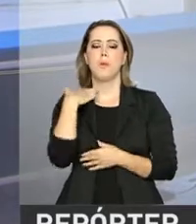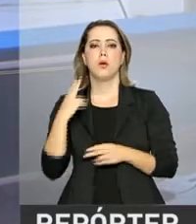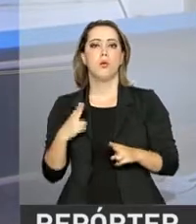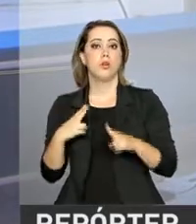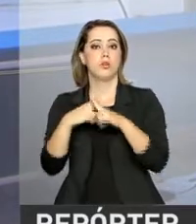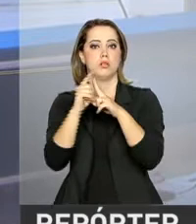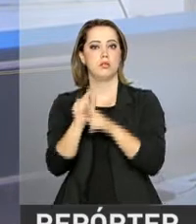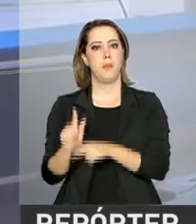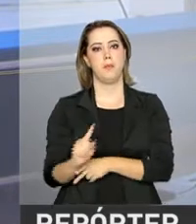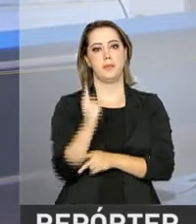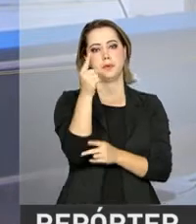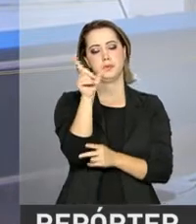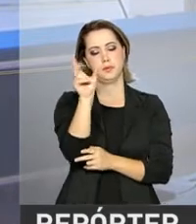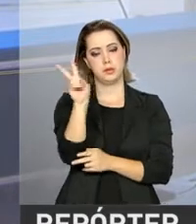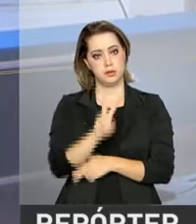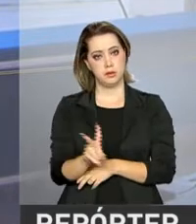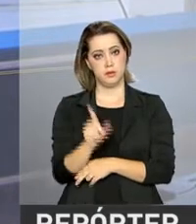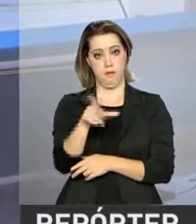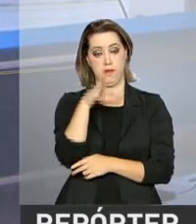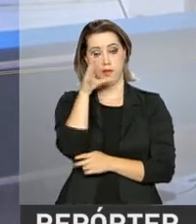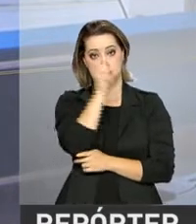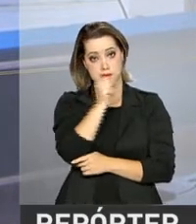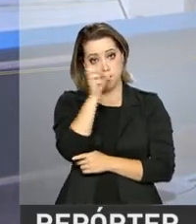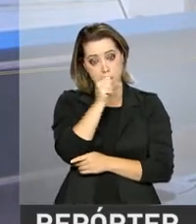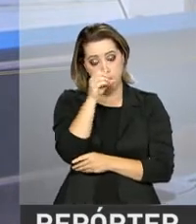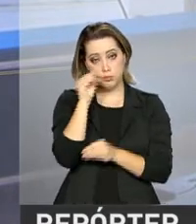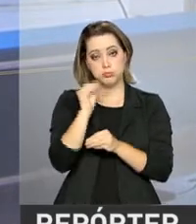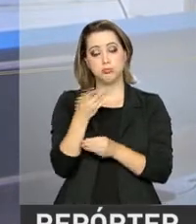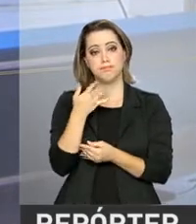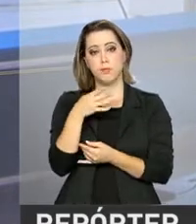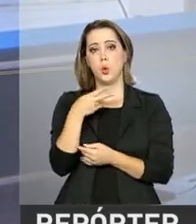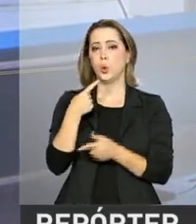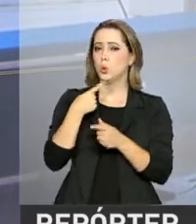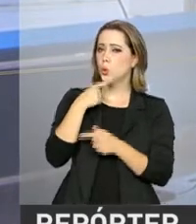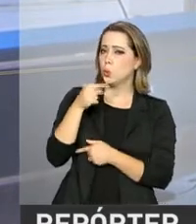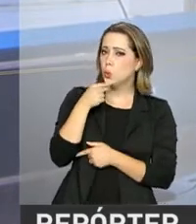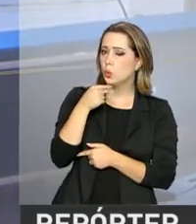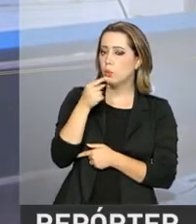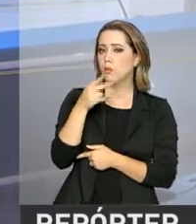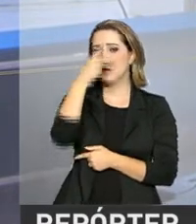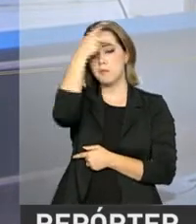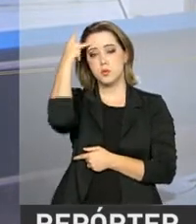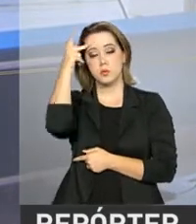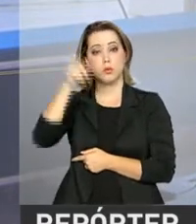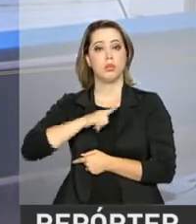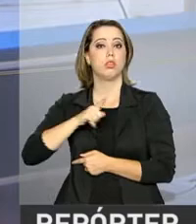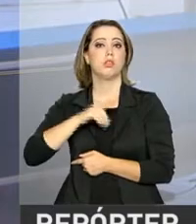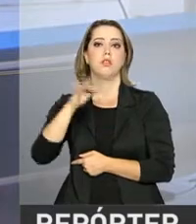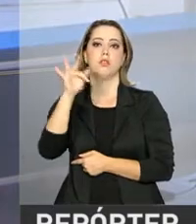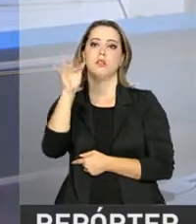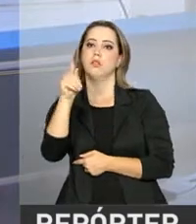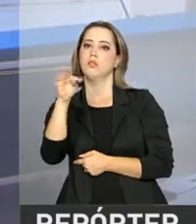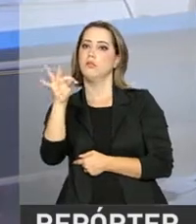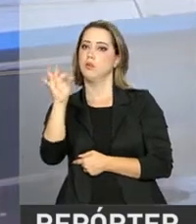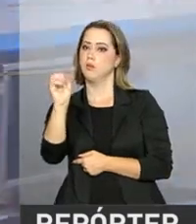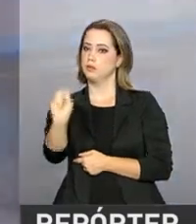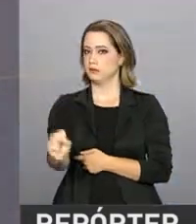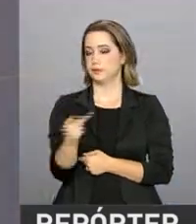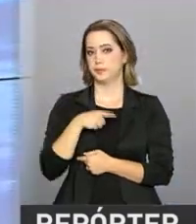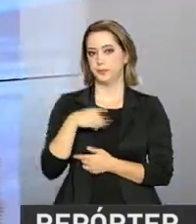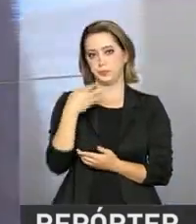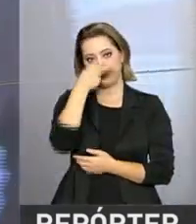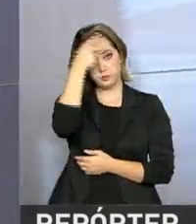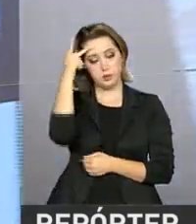fizeram o primeiro atendimento aos sábados para tirar dúvidas sobre o fgts fundo de garantia do tempo de serviço nós vamos